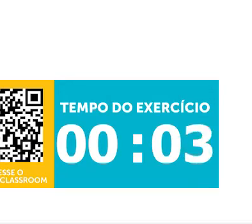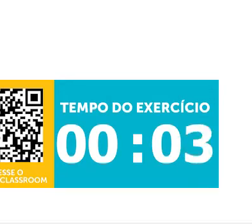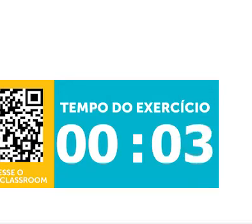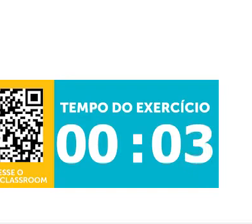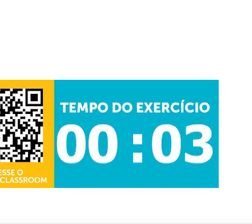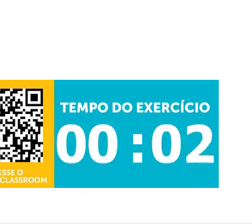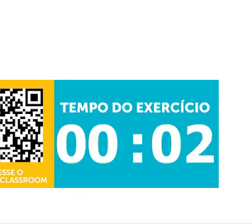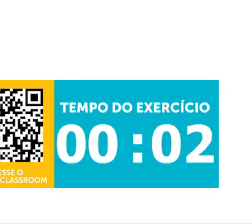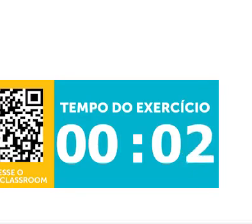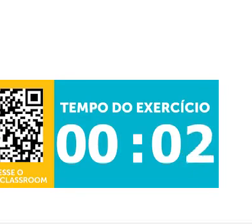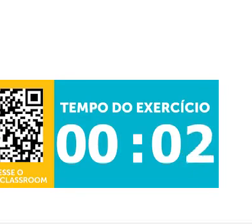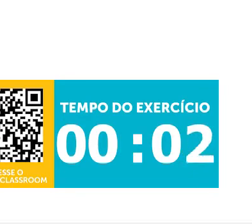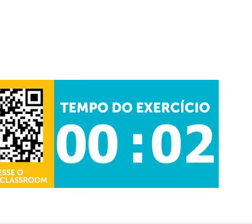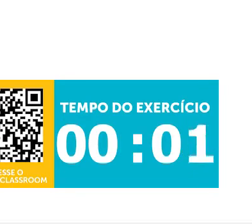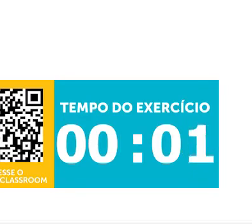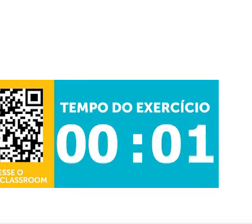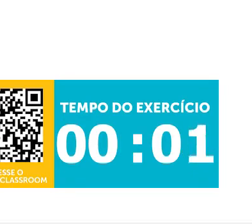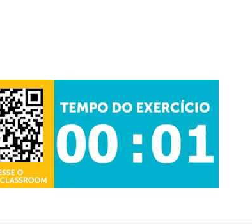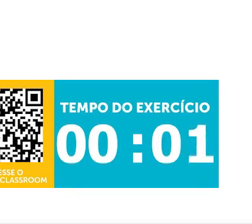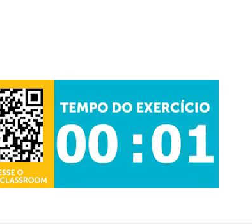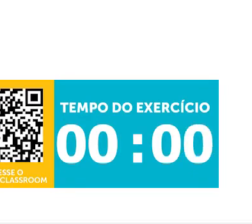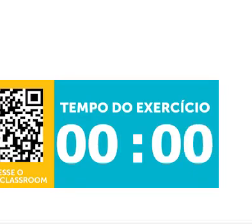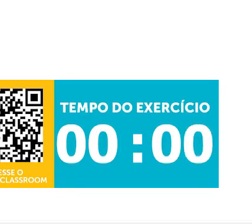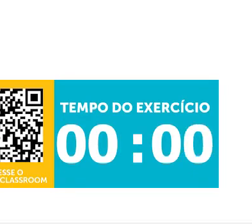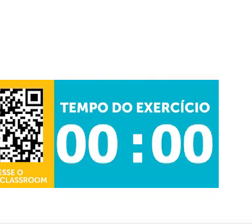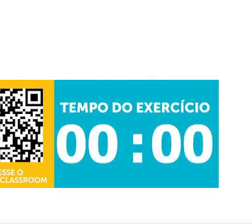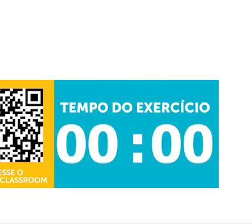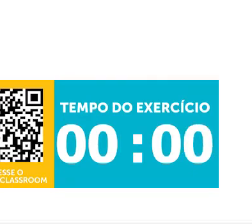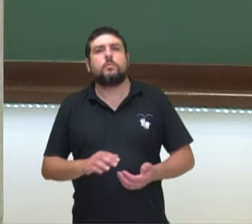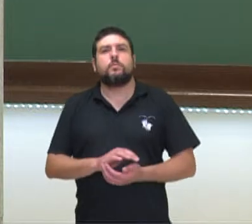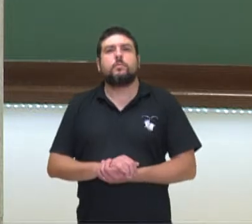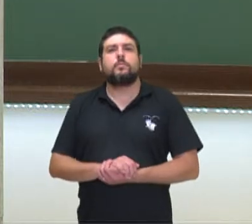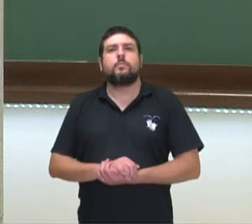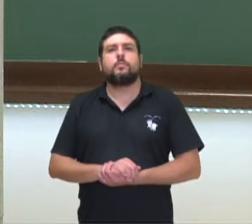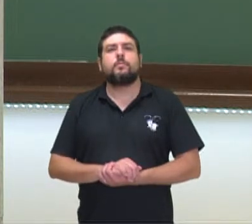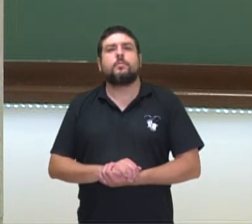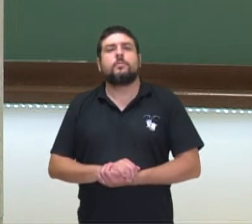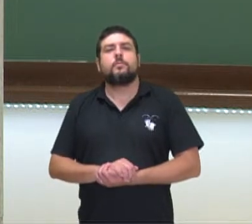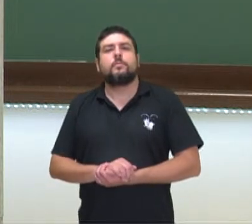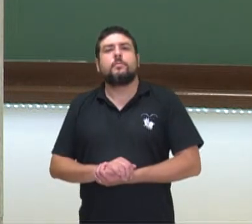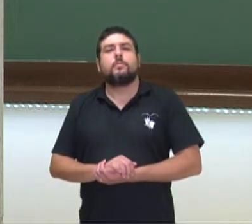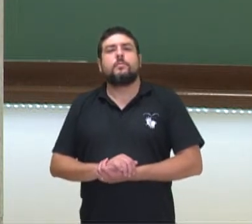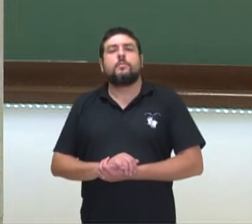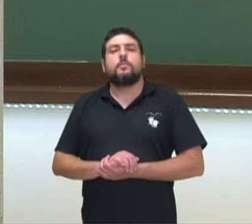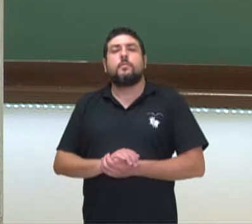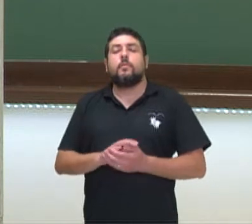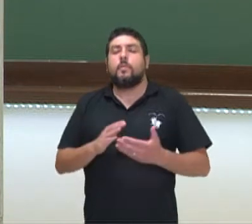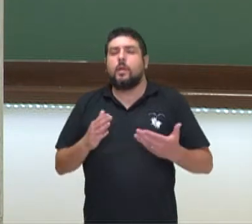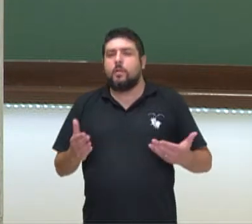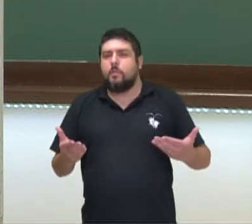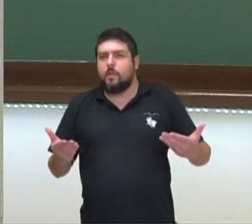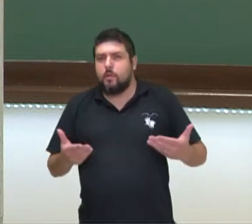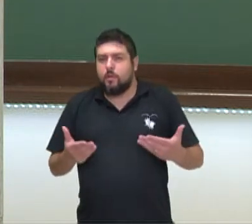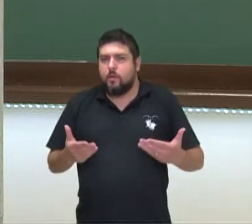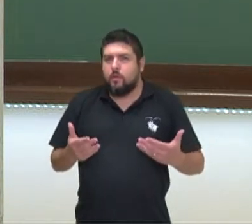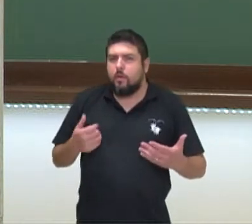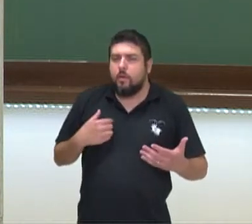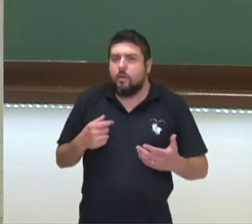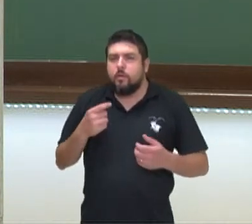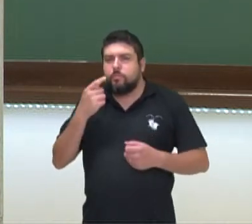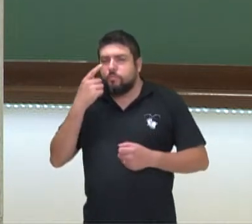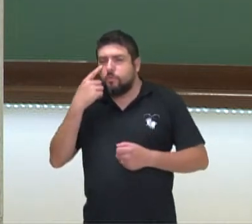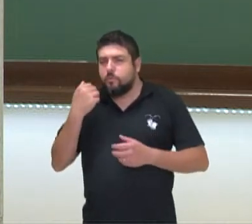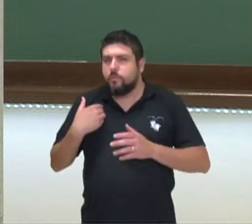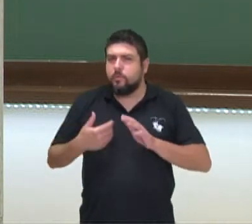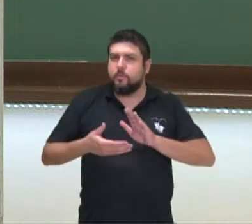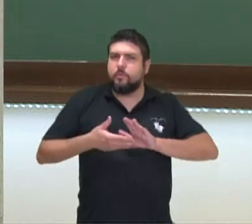Pessoal, vamos então corrigir a nossa atividade,